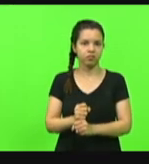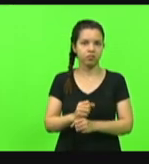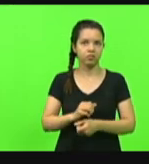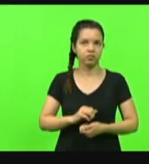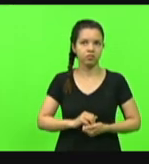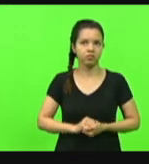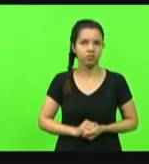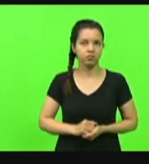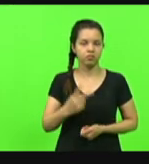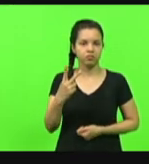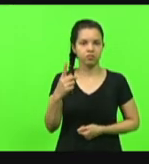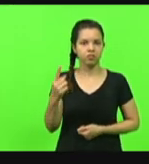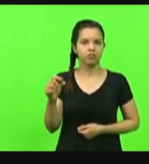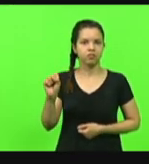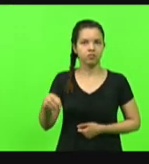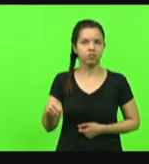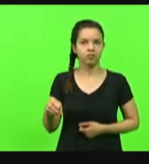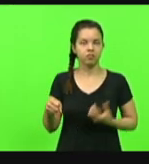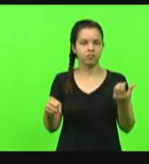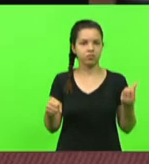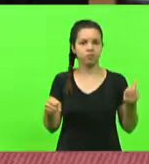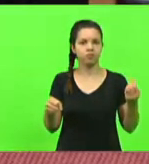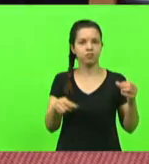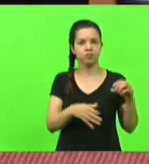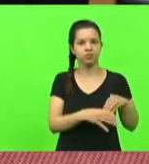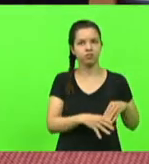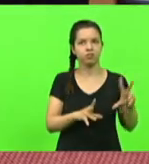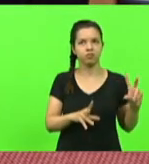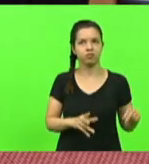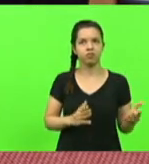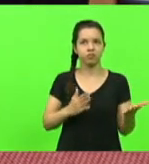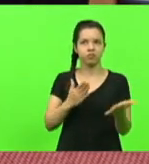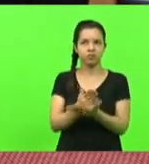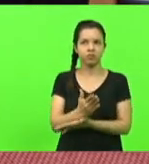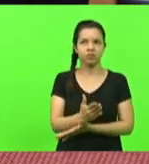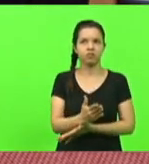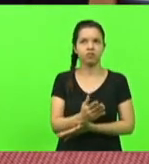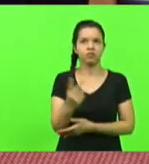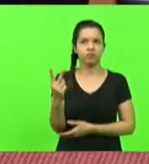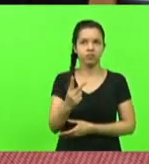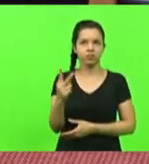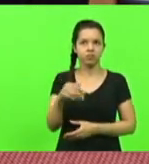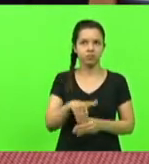21 votos sim, 6 votos não, 1 abstenção. Está aprovado em segundo turno.